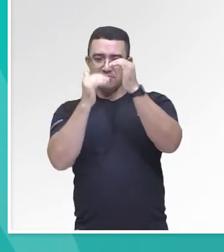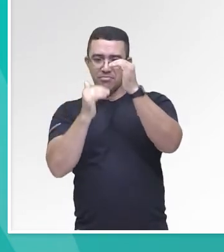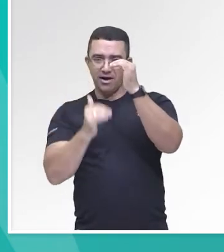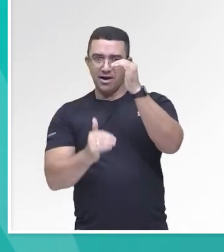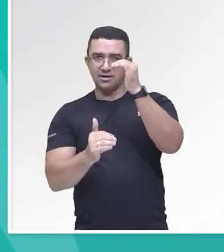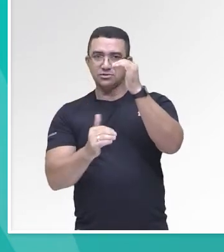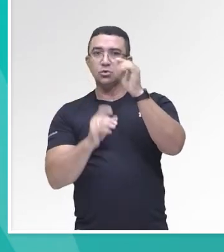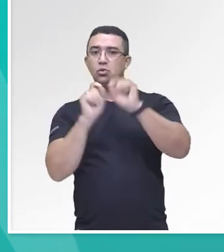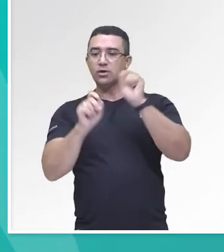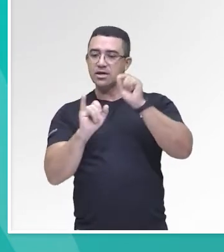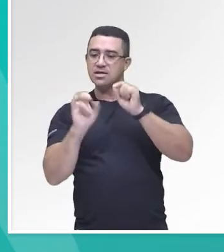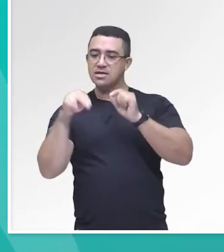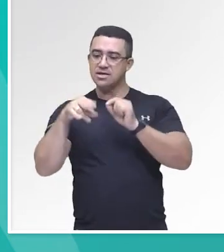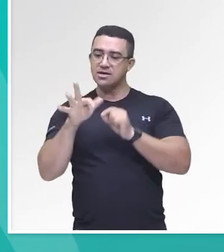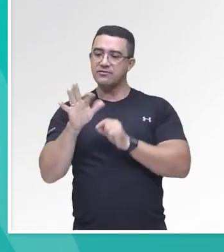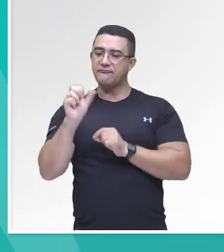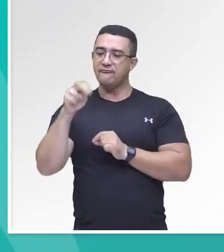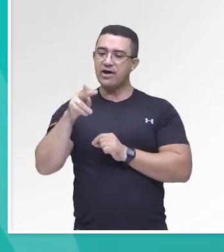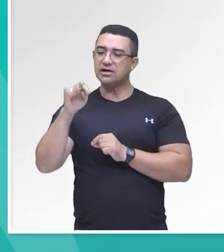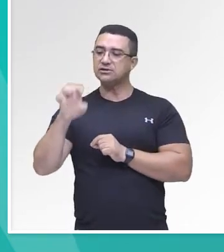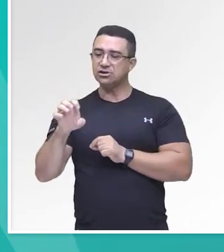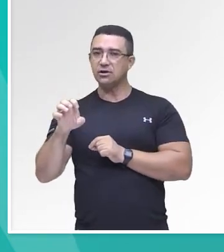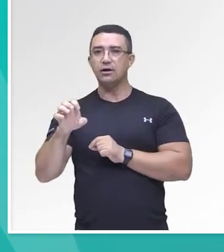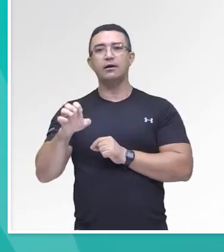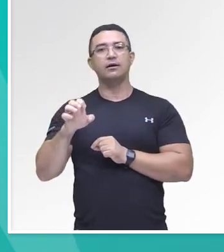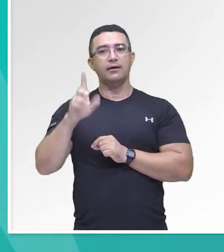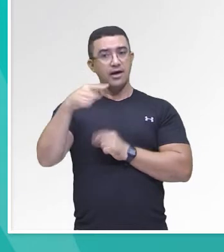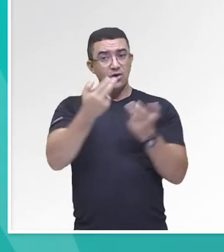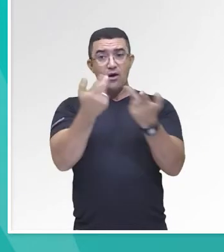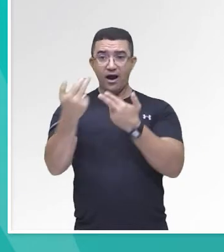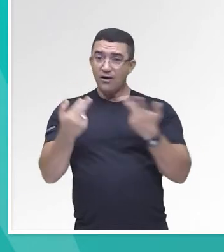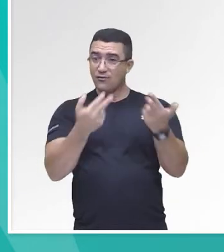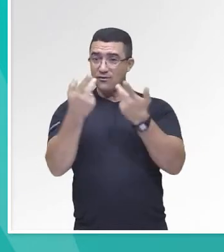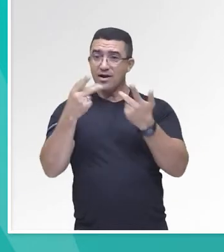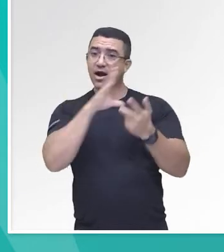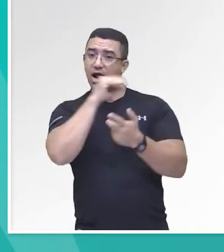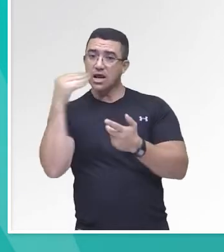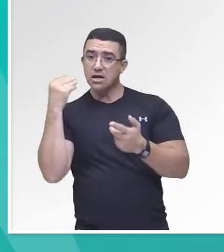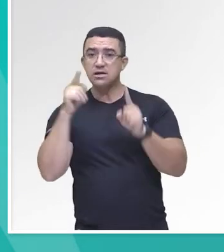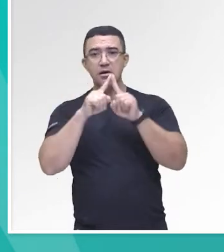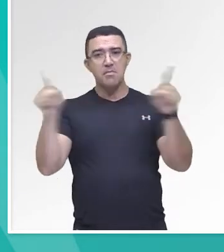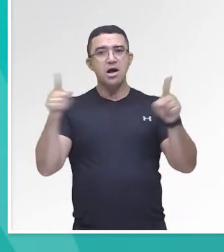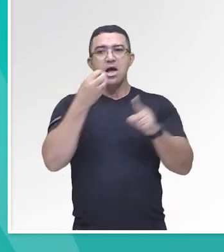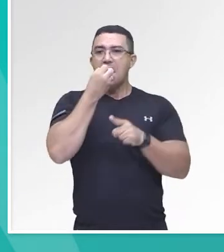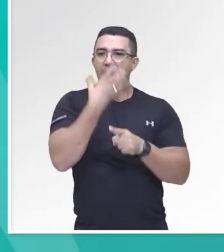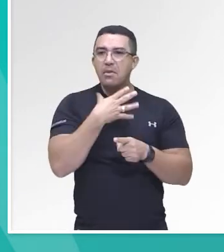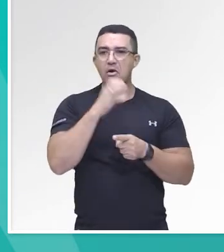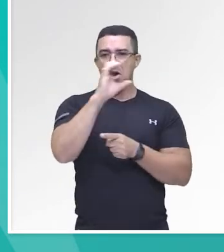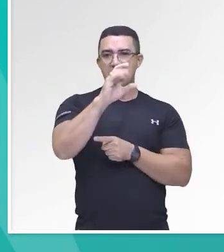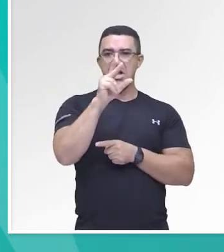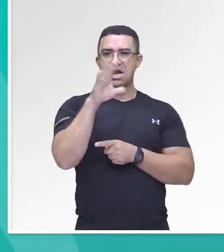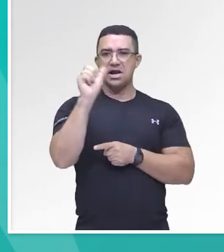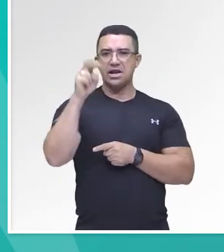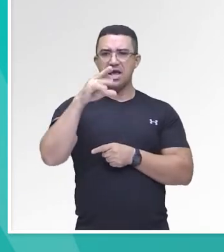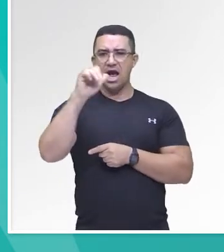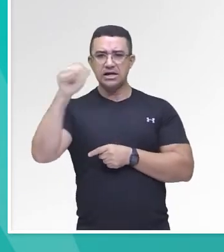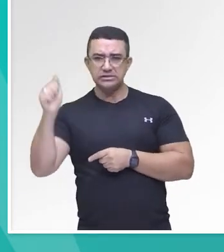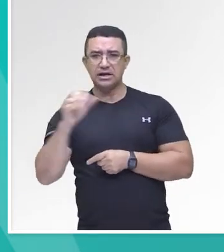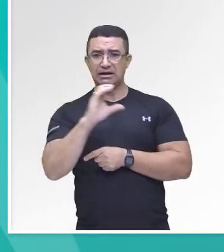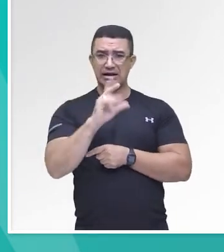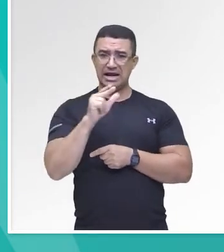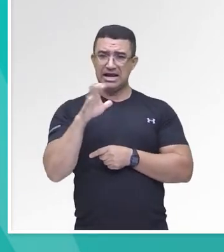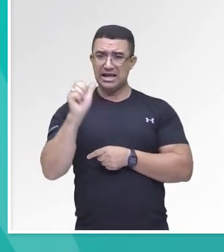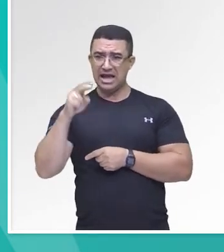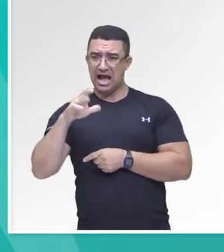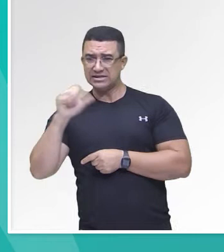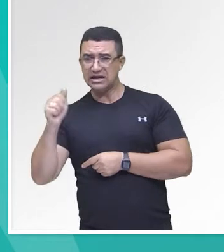utilizo a palavra infantes. Essas palavras são sinônimas e aqui dentro do meu parágrafo, para não dizer crianças e